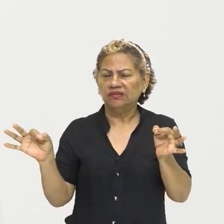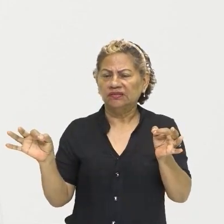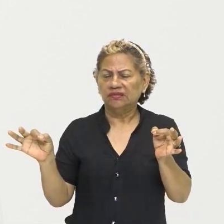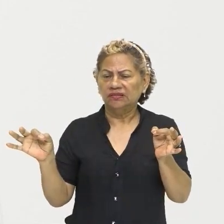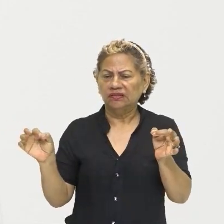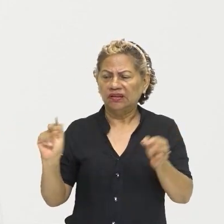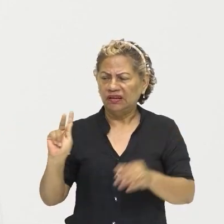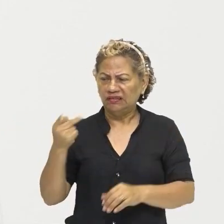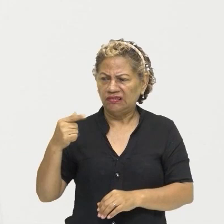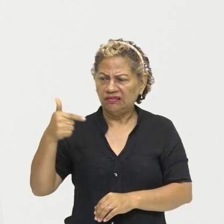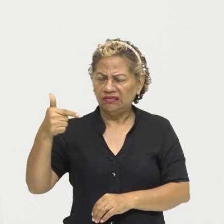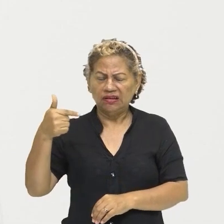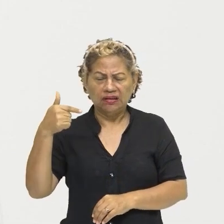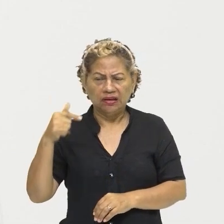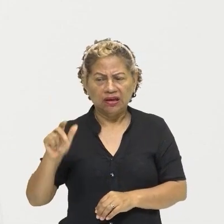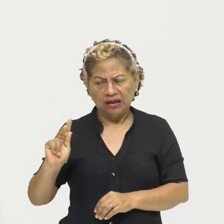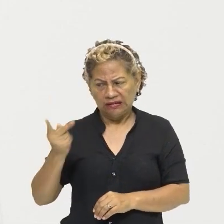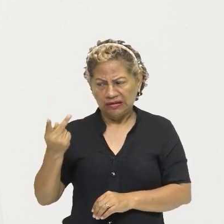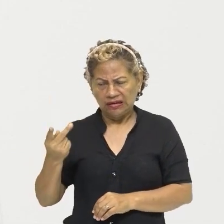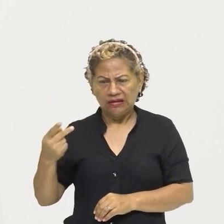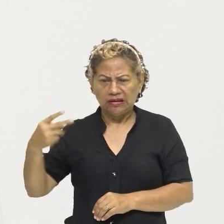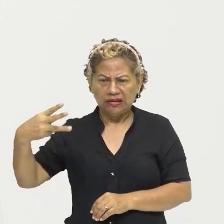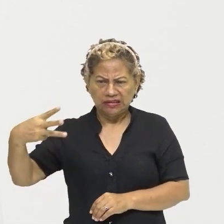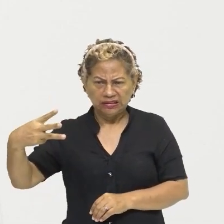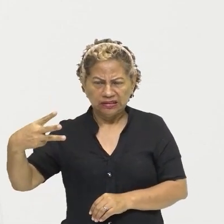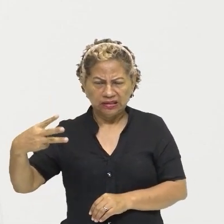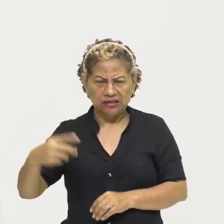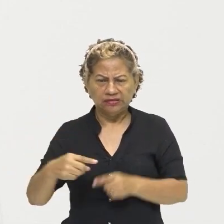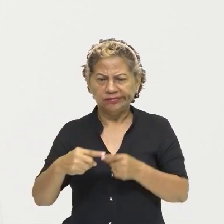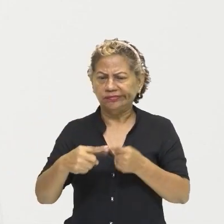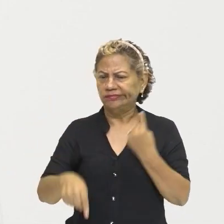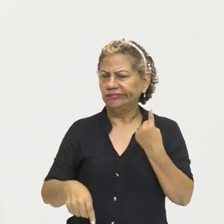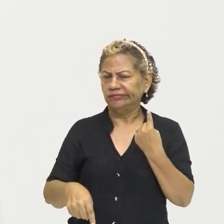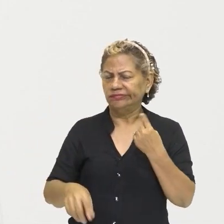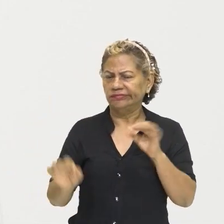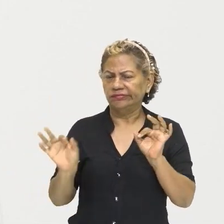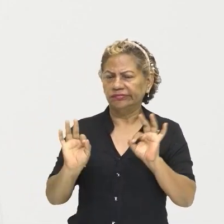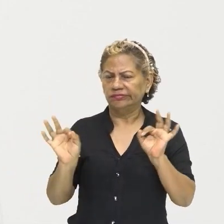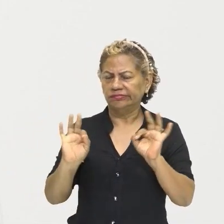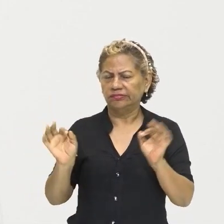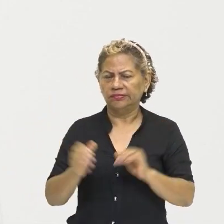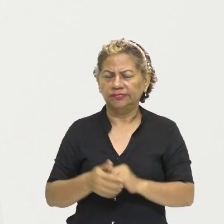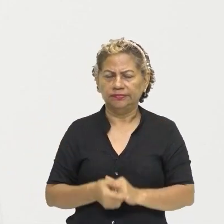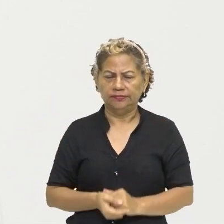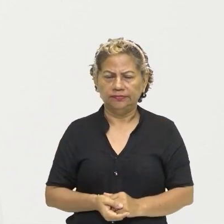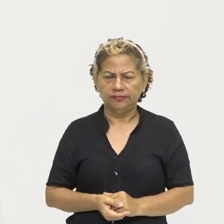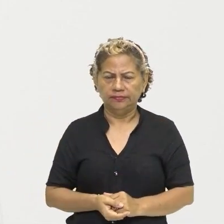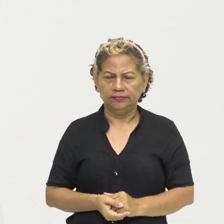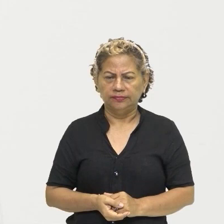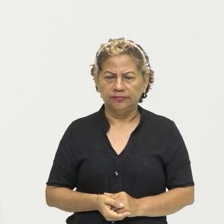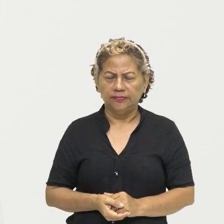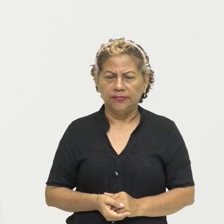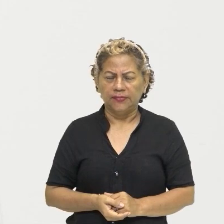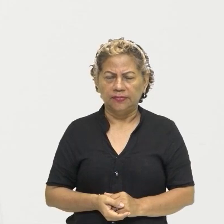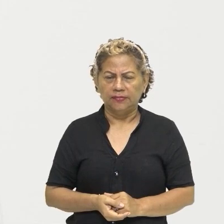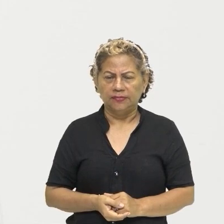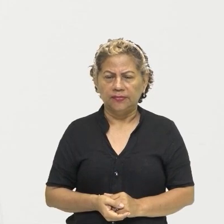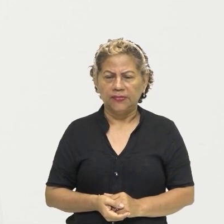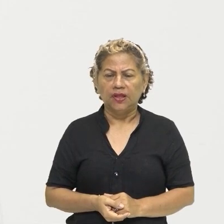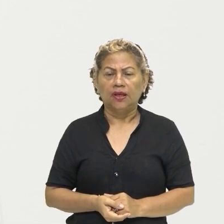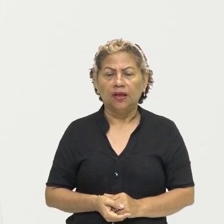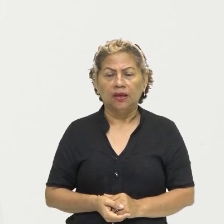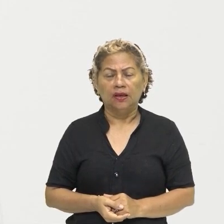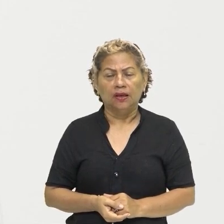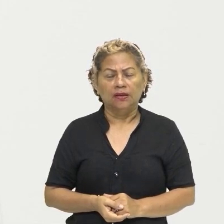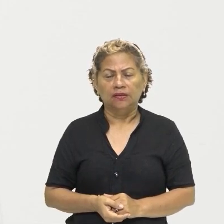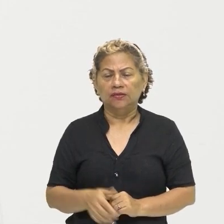vai ter nenhuma relação, certo? Com o raio de órbita do planeta, que é o tempo, né? O raio de órbita não, o período